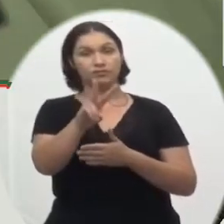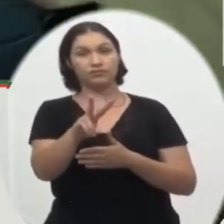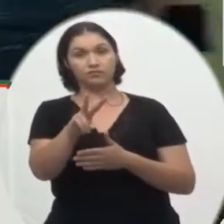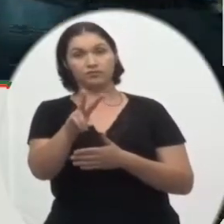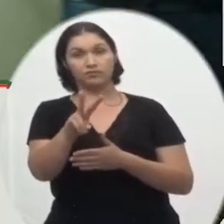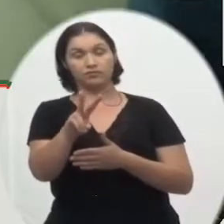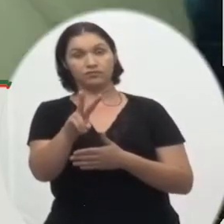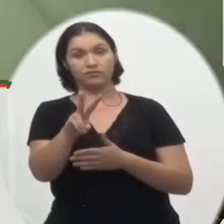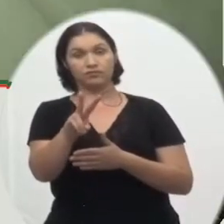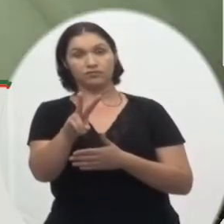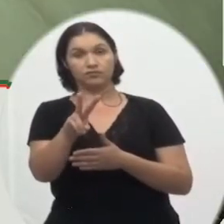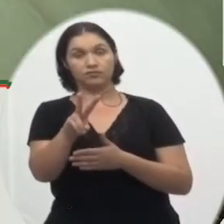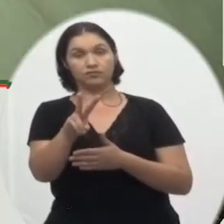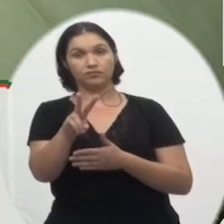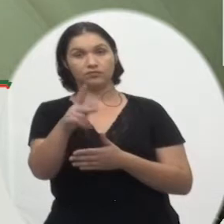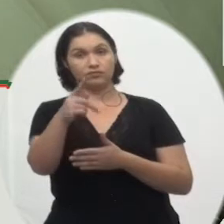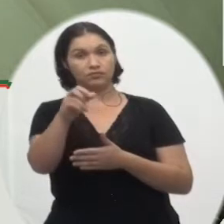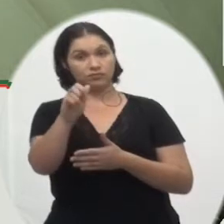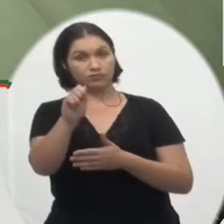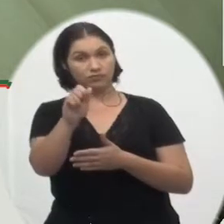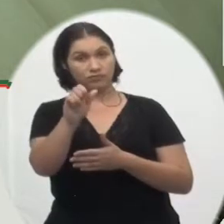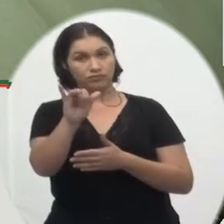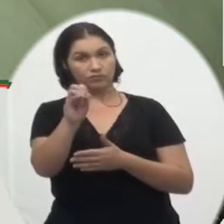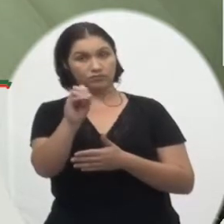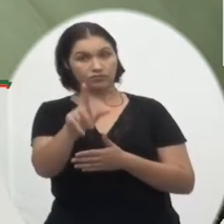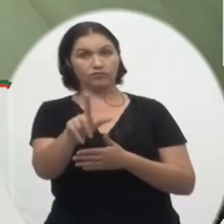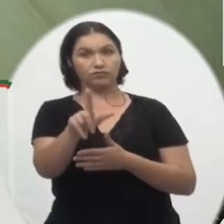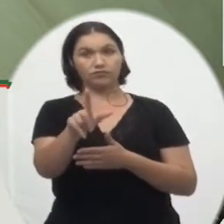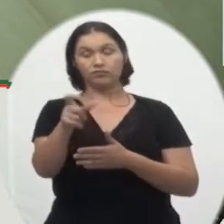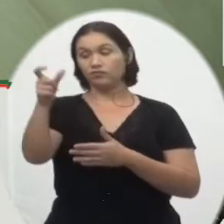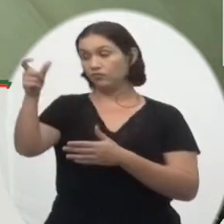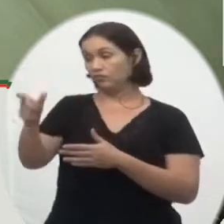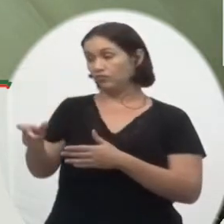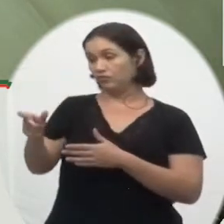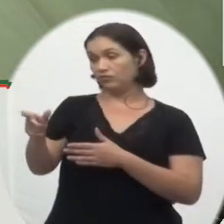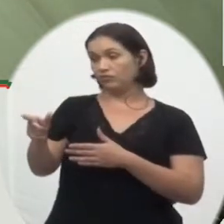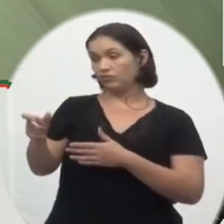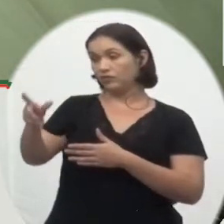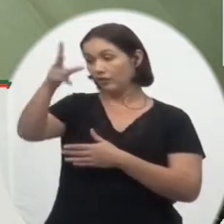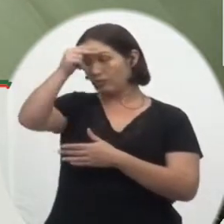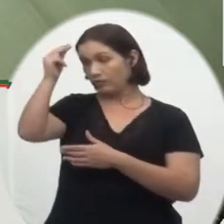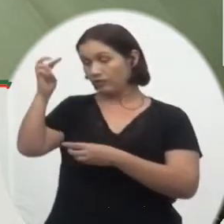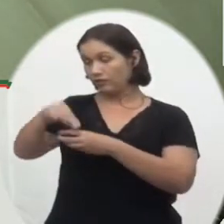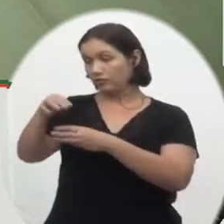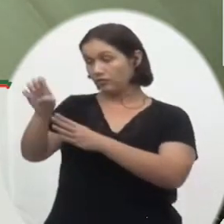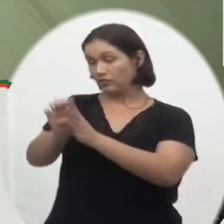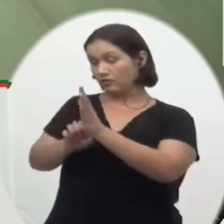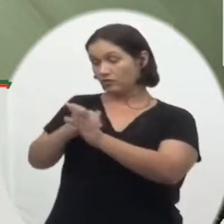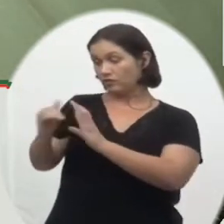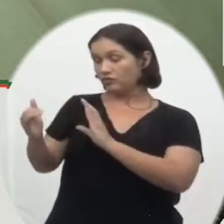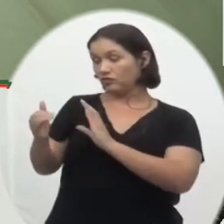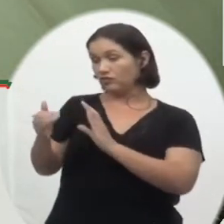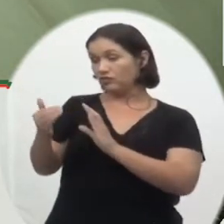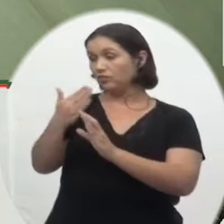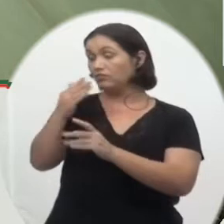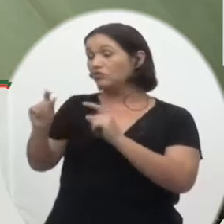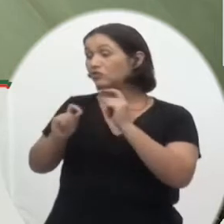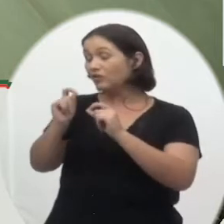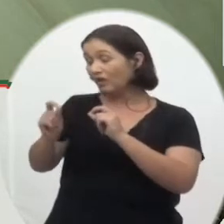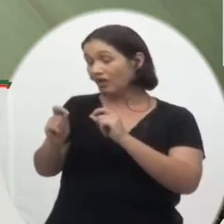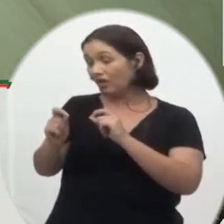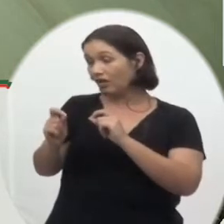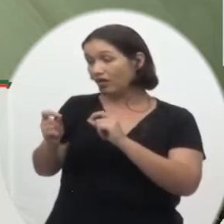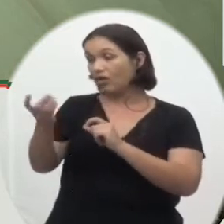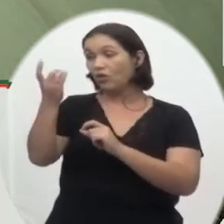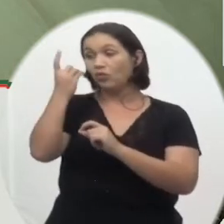vereador Paiol, assunto envio do expediente ao prefeito municipal para que informe a data da reconstrução